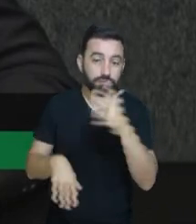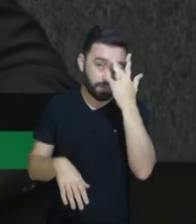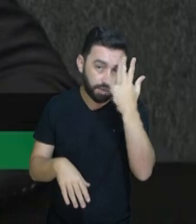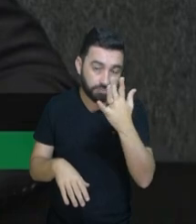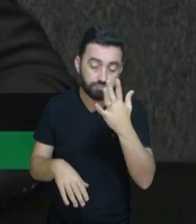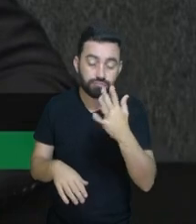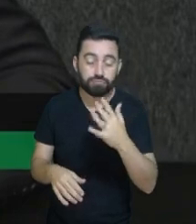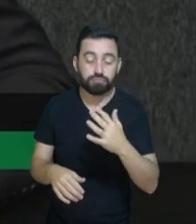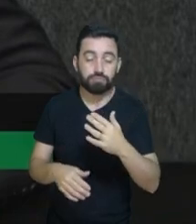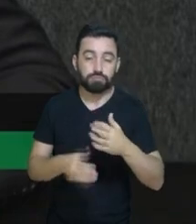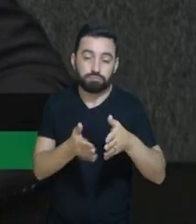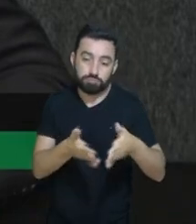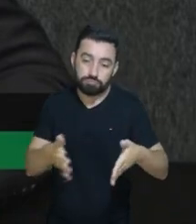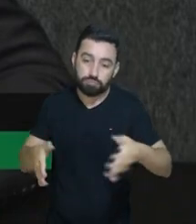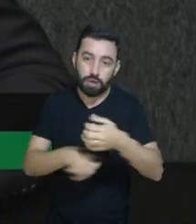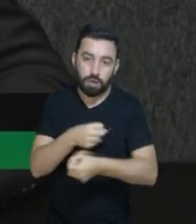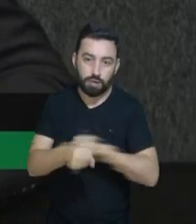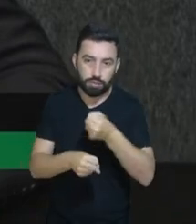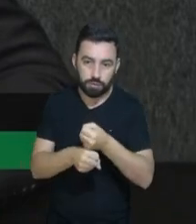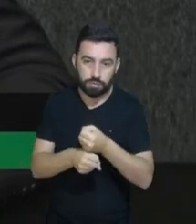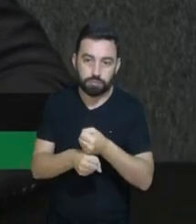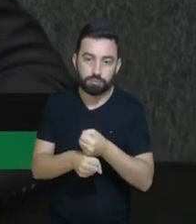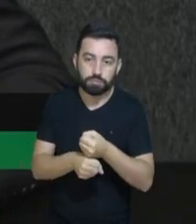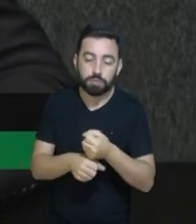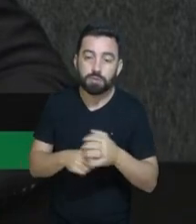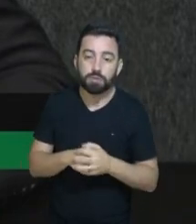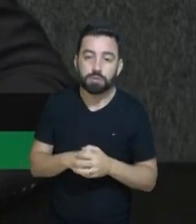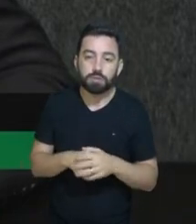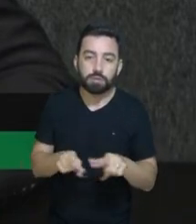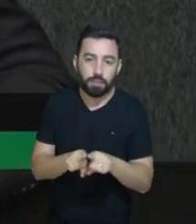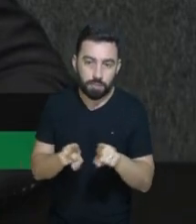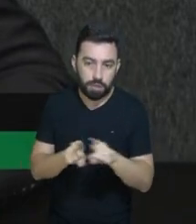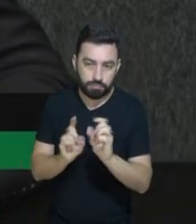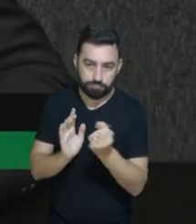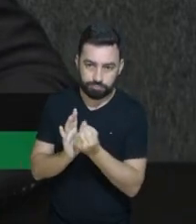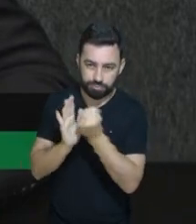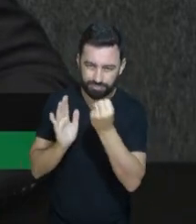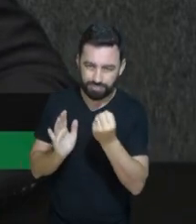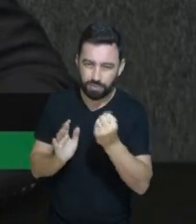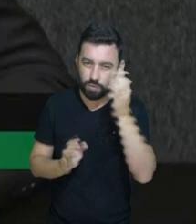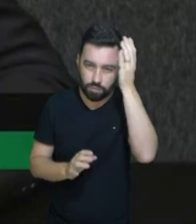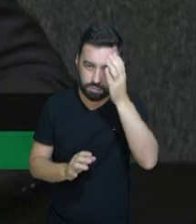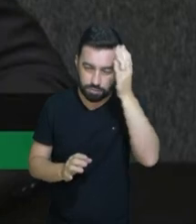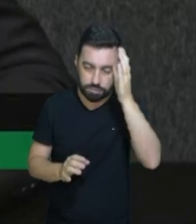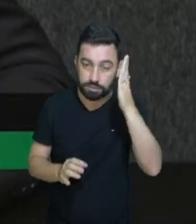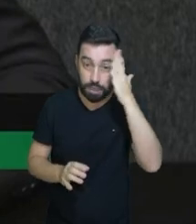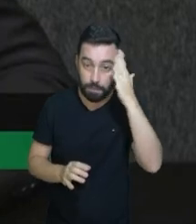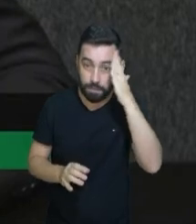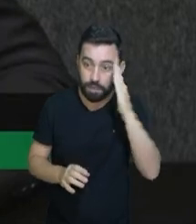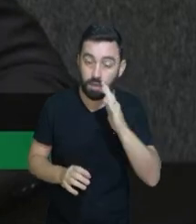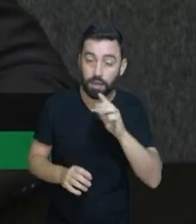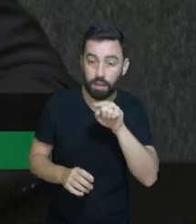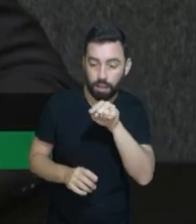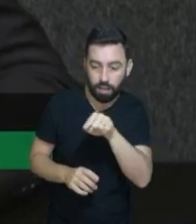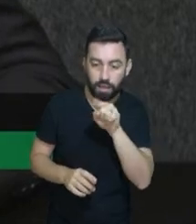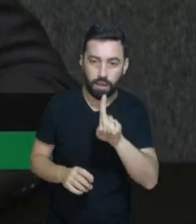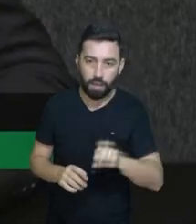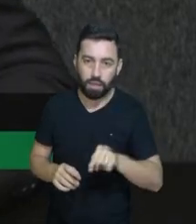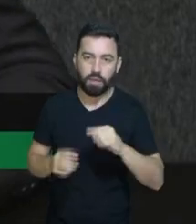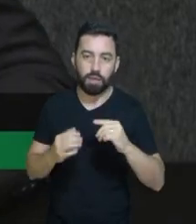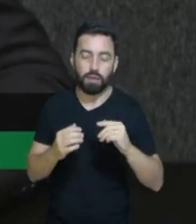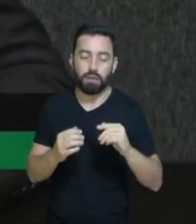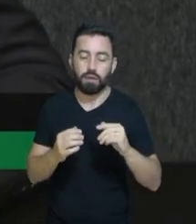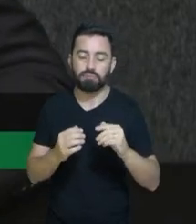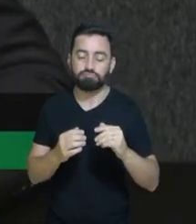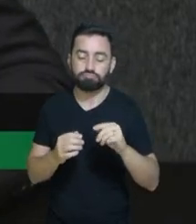letivo a identificação dos Estudantes por meio do uso do símbolo Mundial de conscientização do transtorno do espectro autista no uniforme é